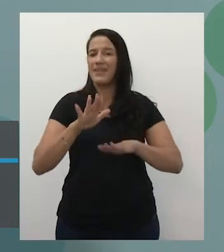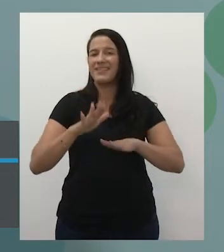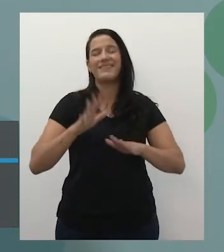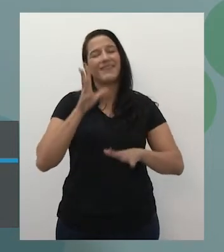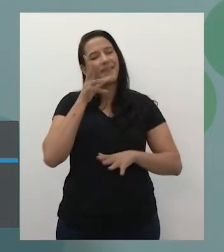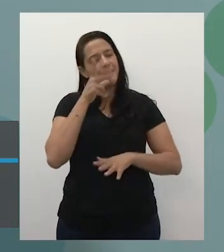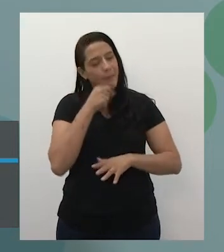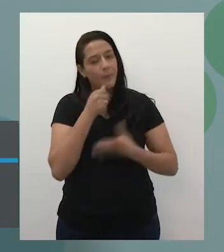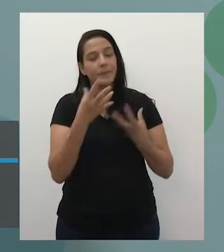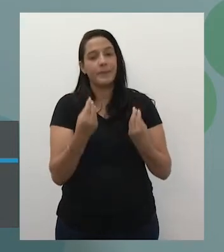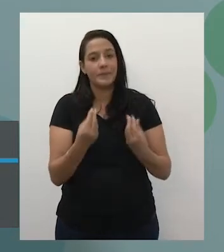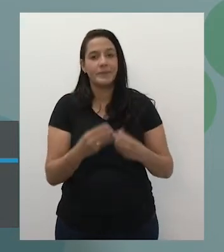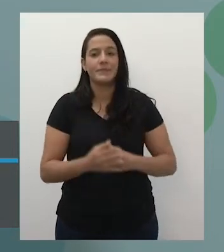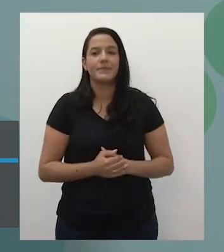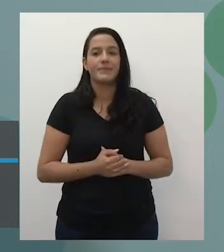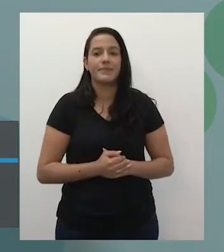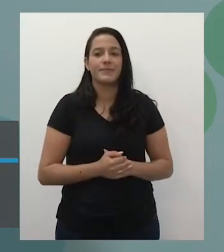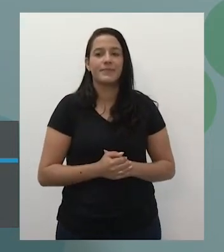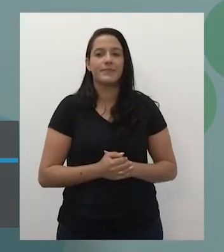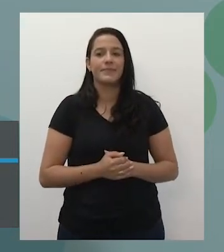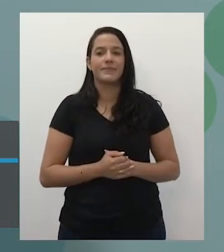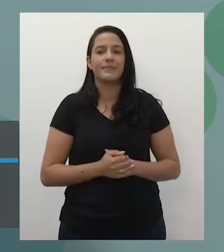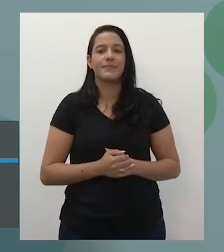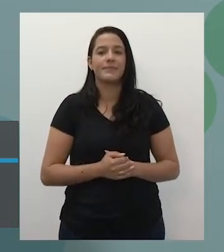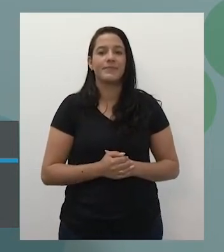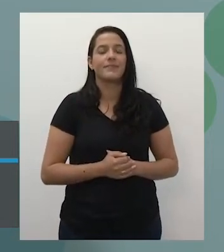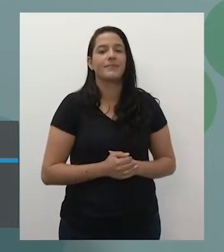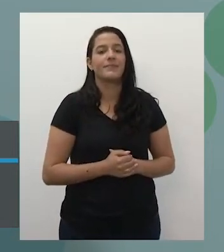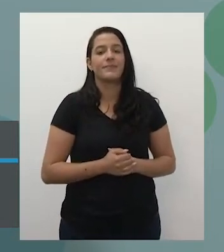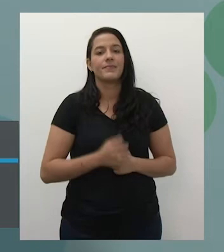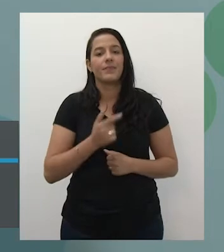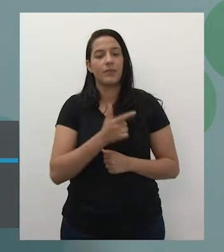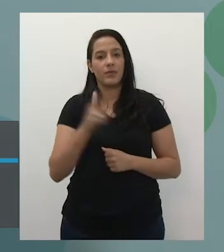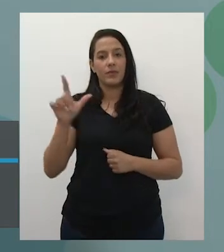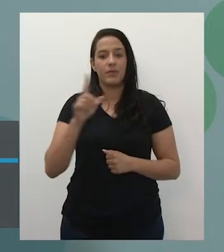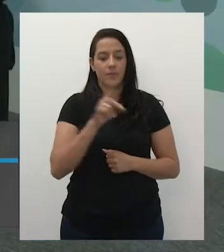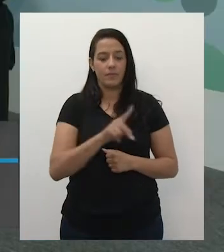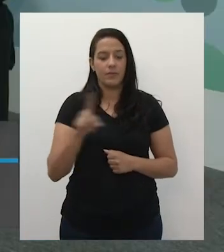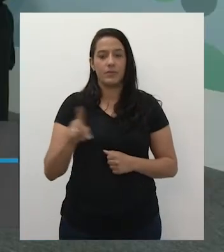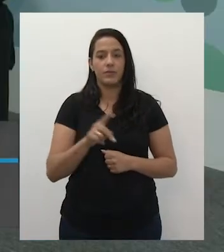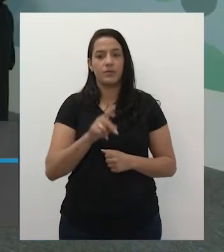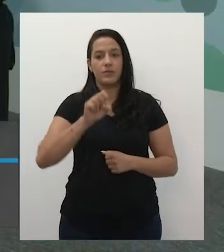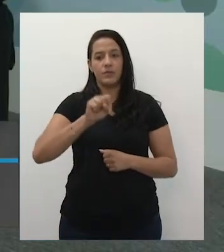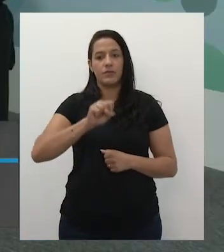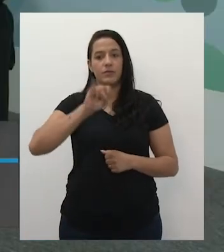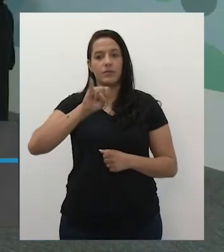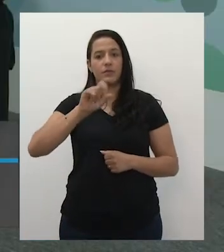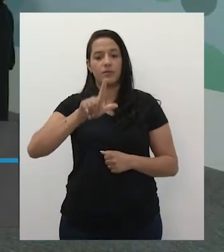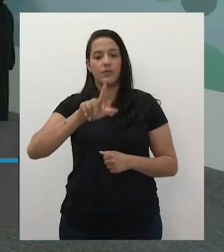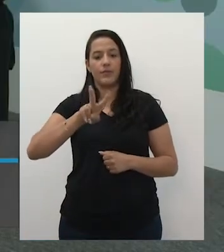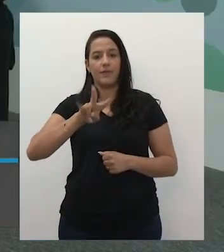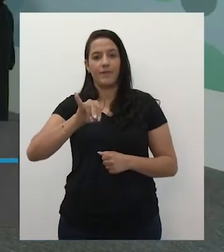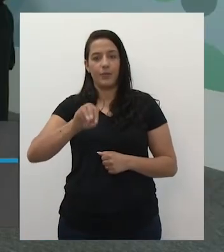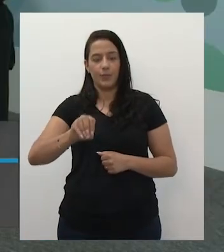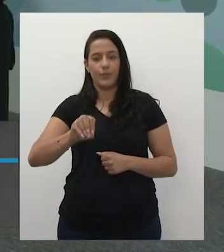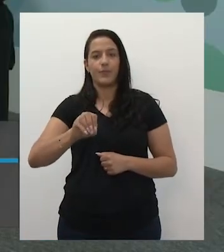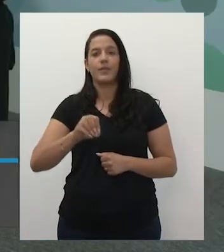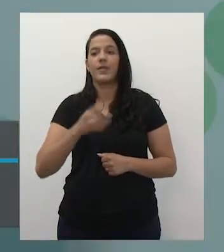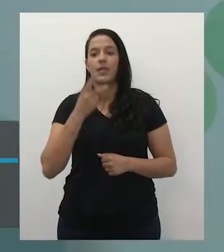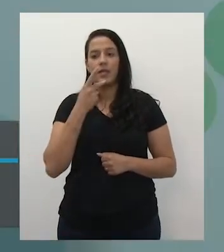aqui, né? Que, como ponto também, para que a gente possa conversar um pouco. Professora Geiel, se eu não estiver falando